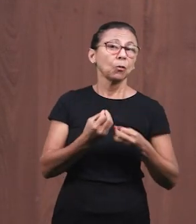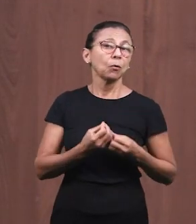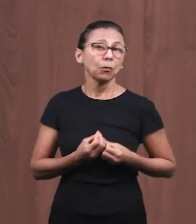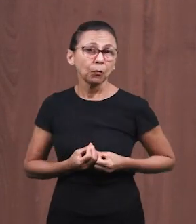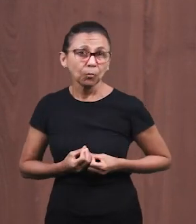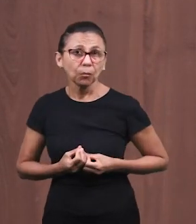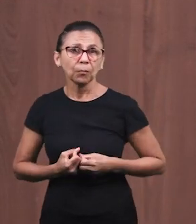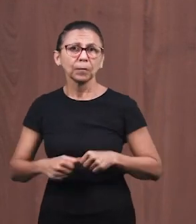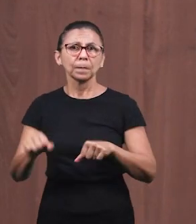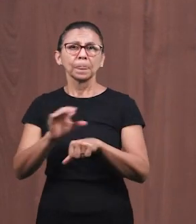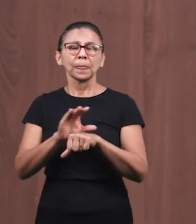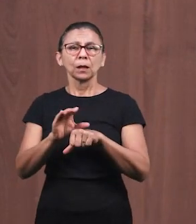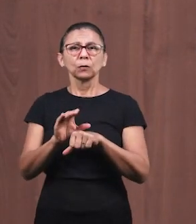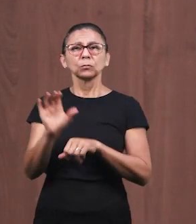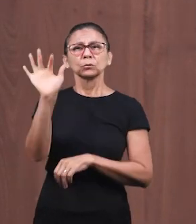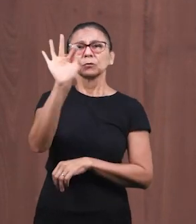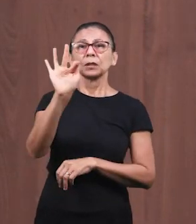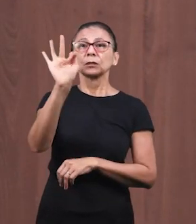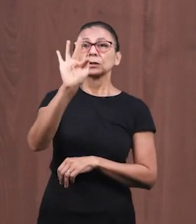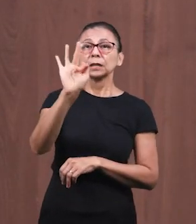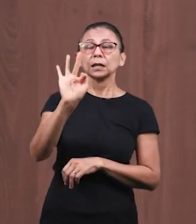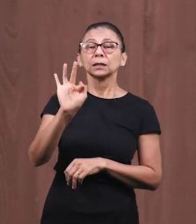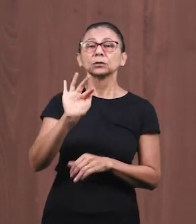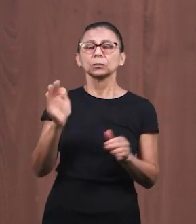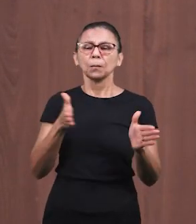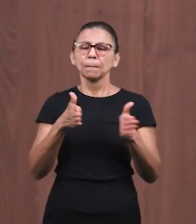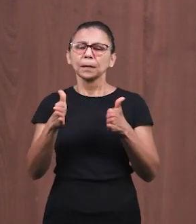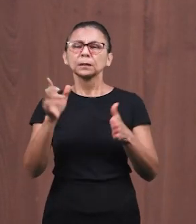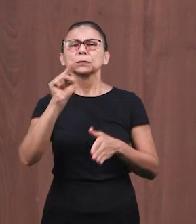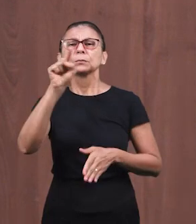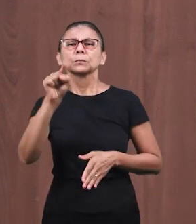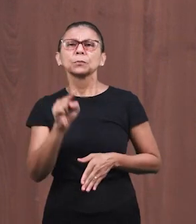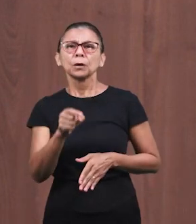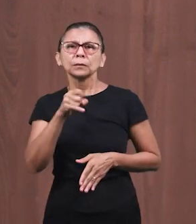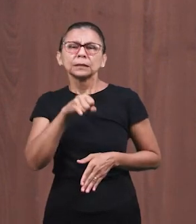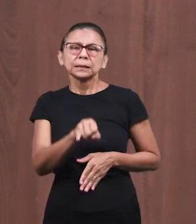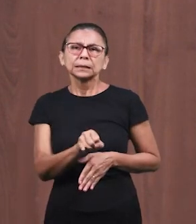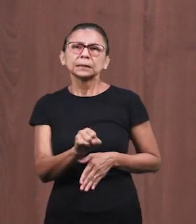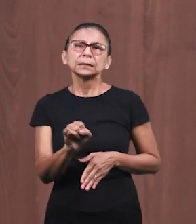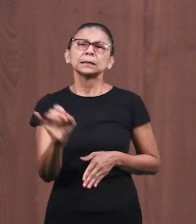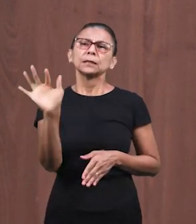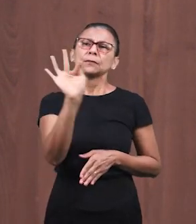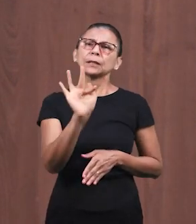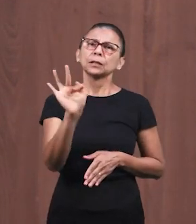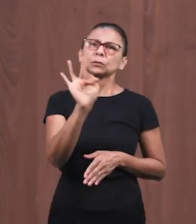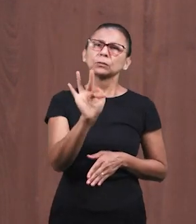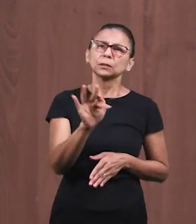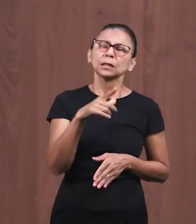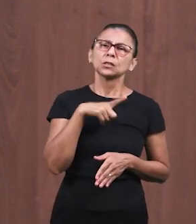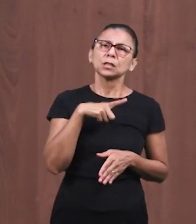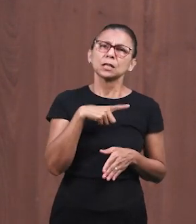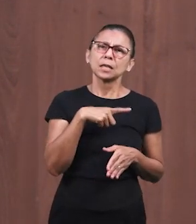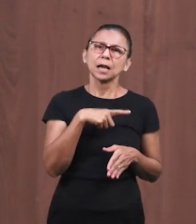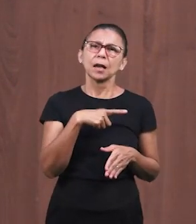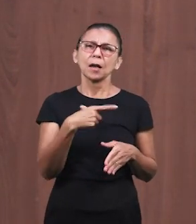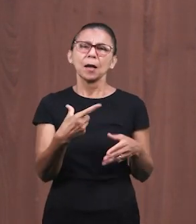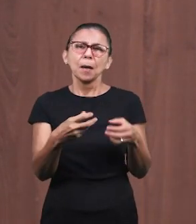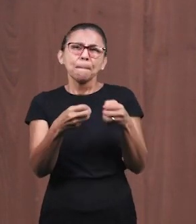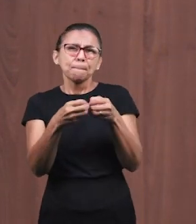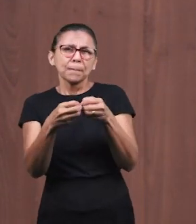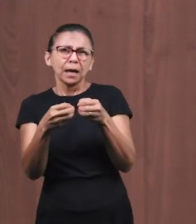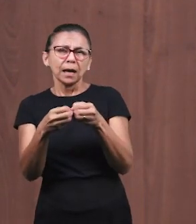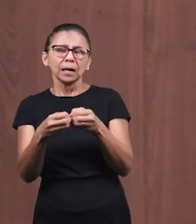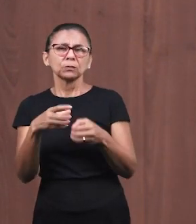profissão, como é o curso superior, qual o período de duração, se há universidades próximas que ofertam o